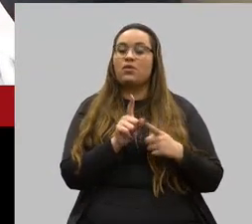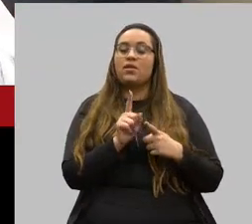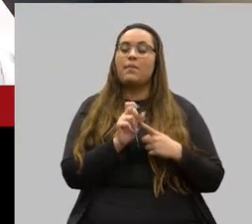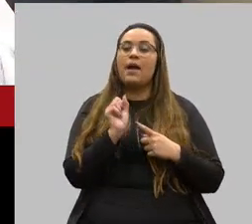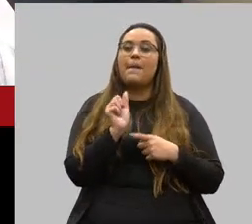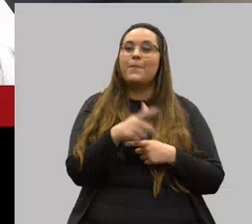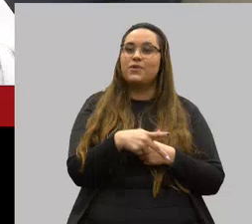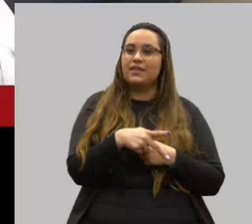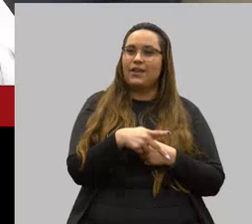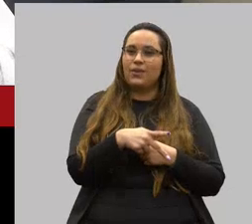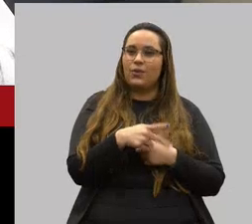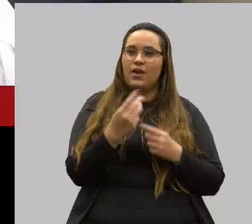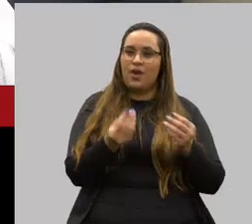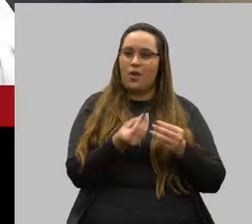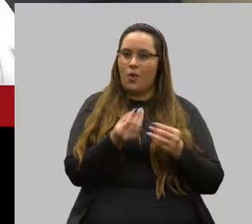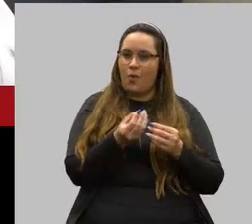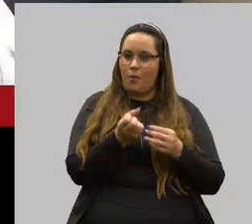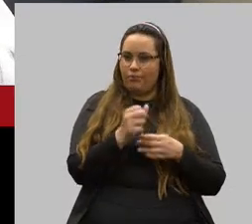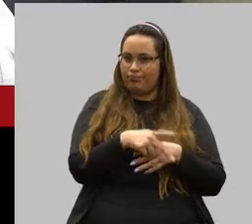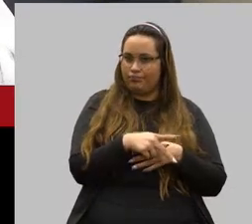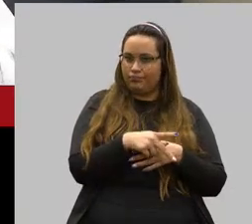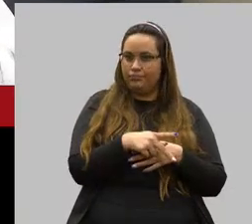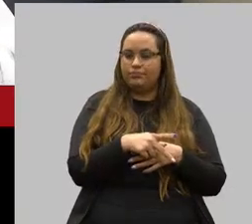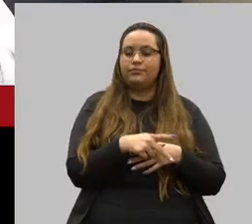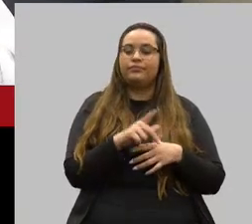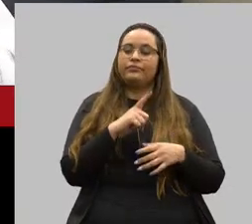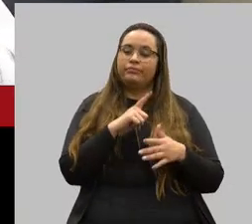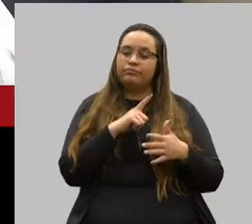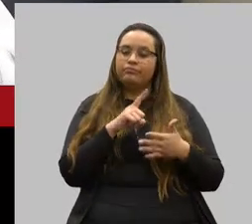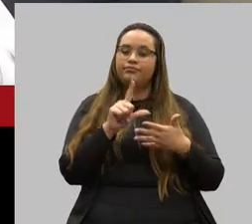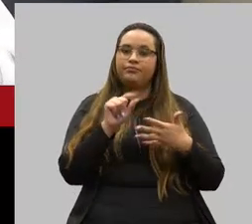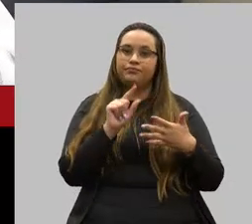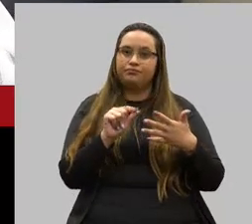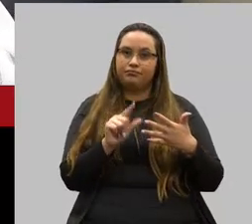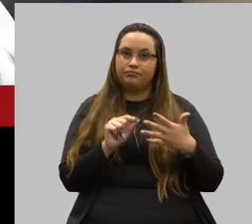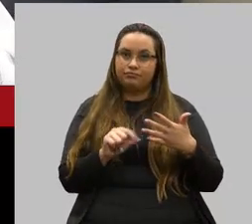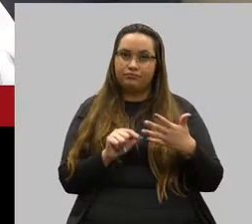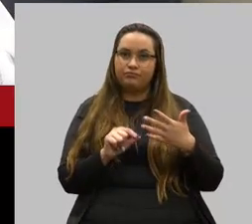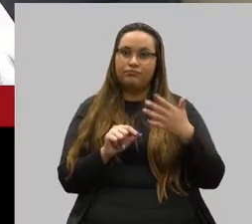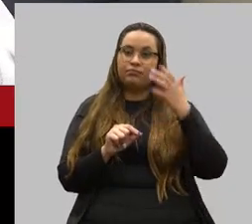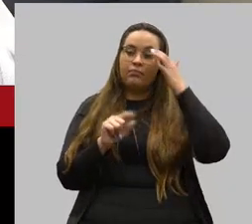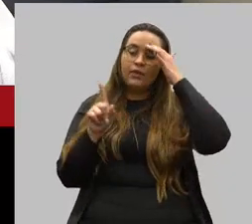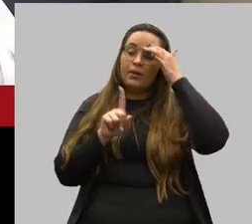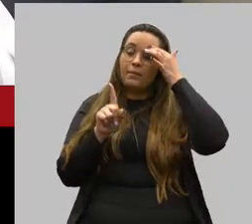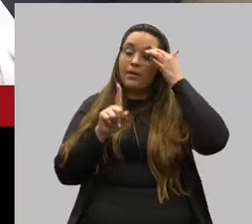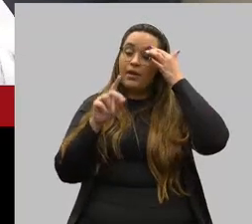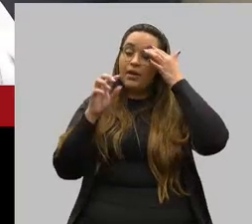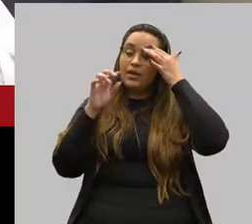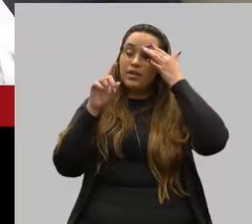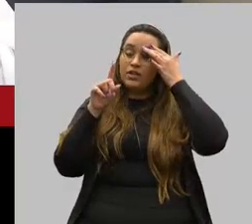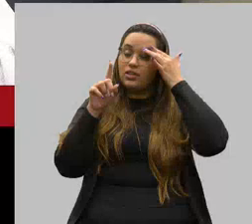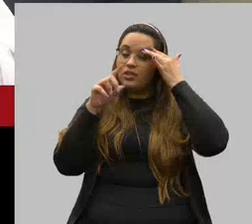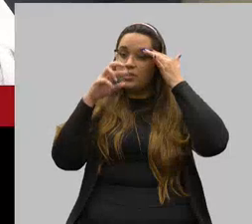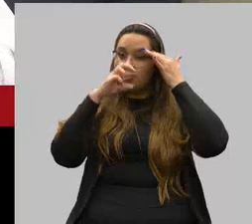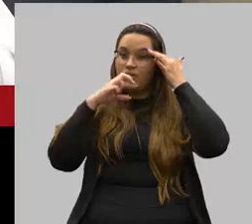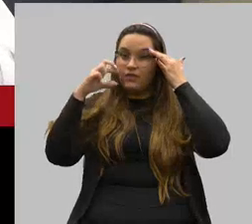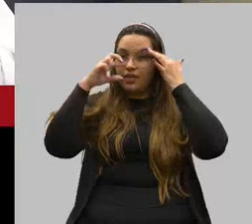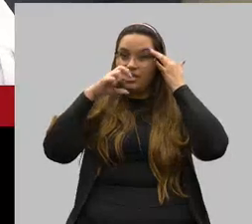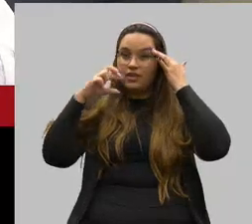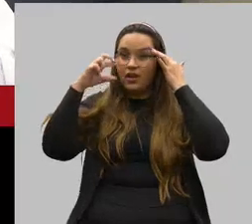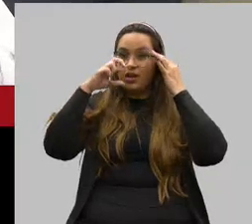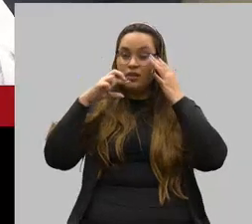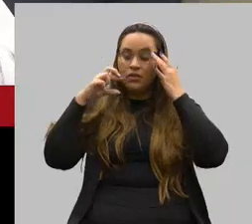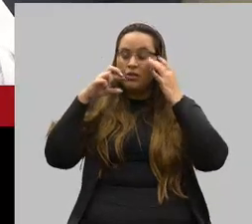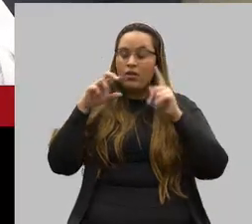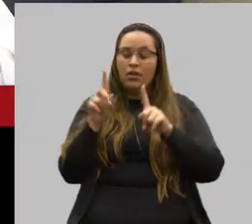aposentadoria e a promoção pelo critério especial pras carreiras de investigador e de escrivão tá então a gente eh